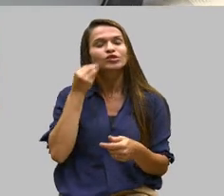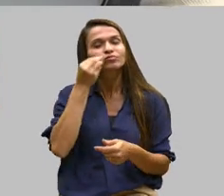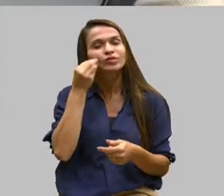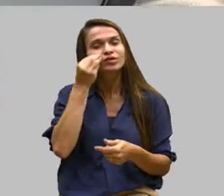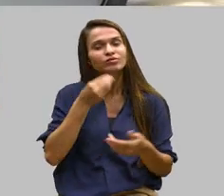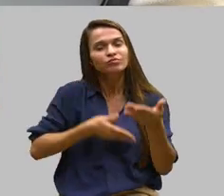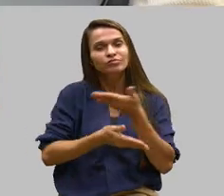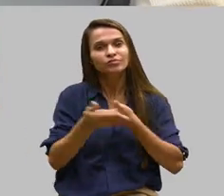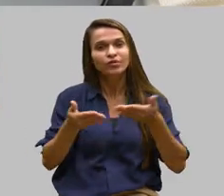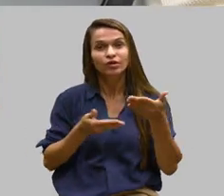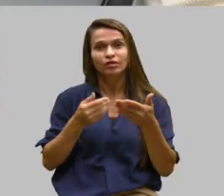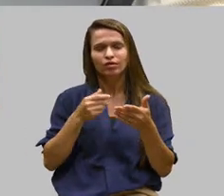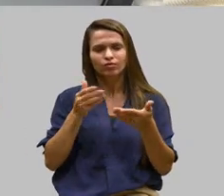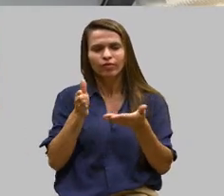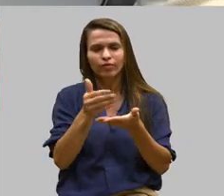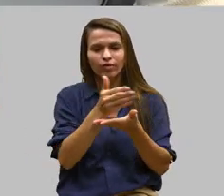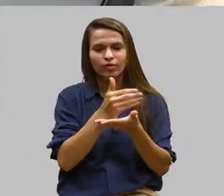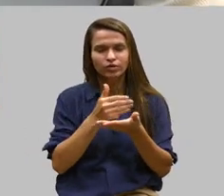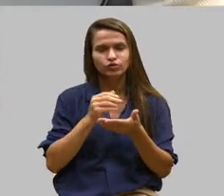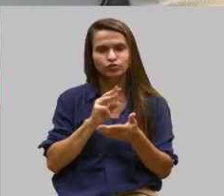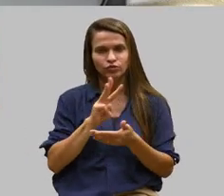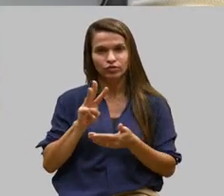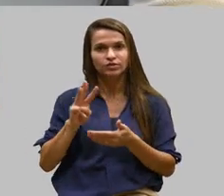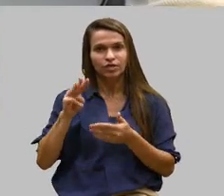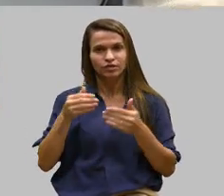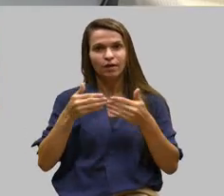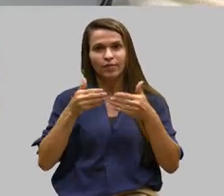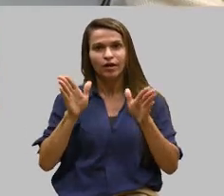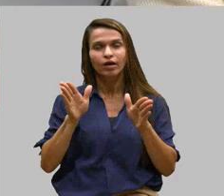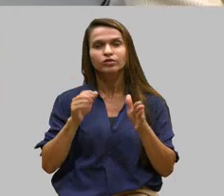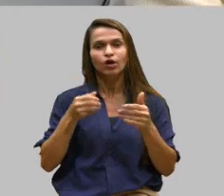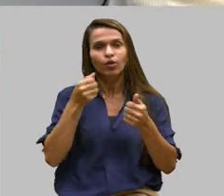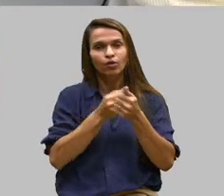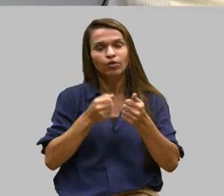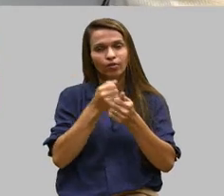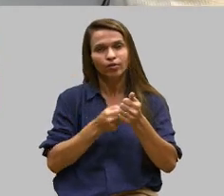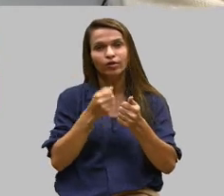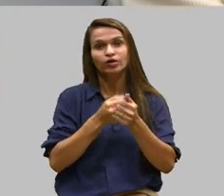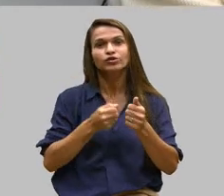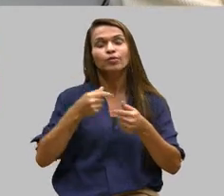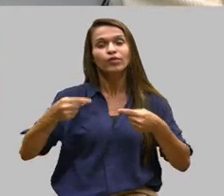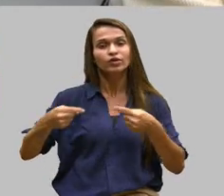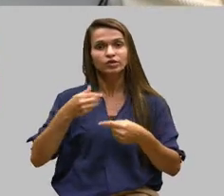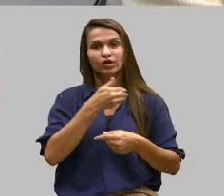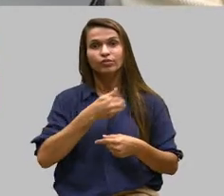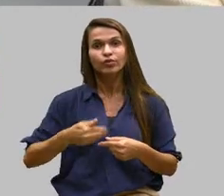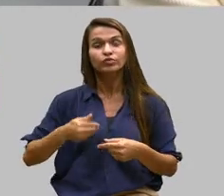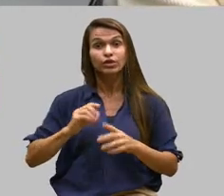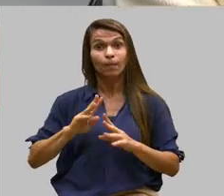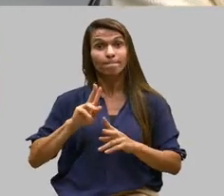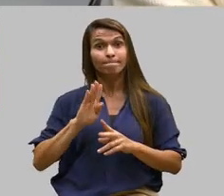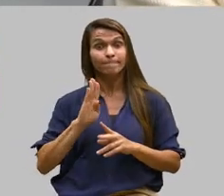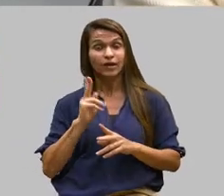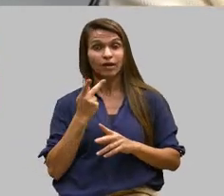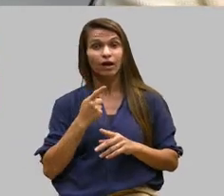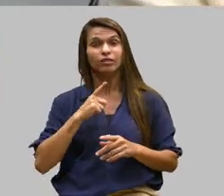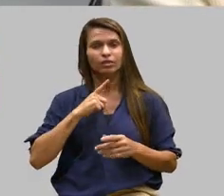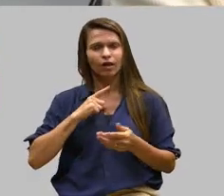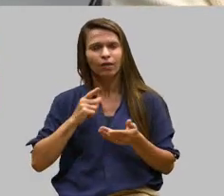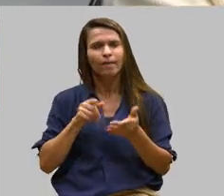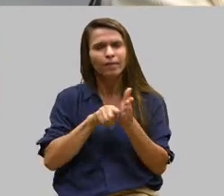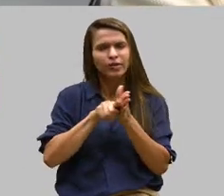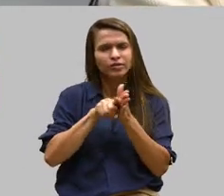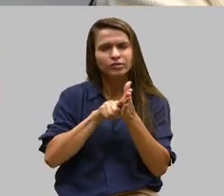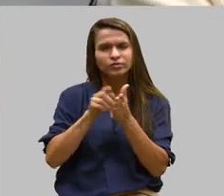fez um senso Tá disponível no nosso site né porque a gente fica lutando por políticas públicas então Belo Horizonte receber um senso é o primeiro município